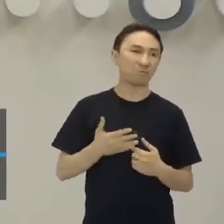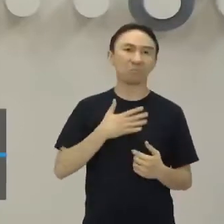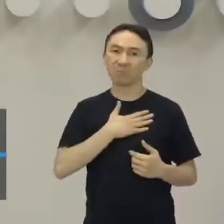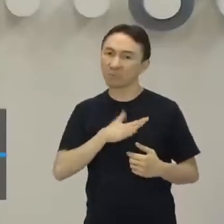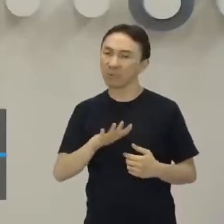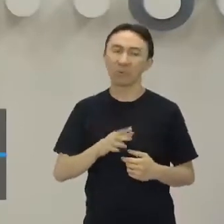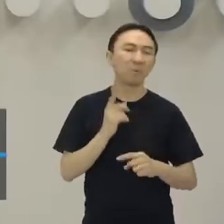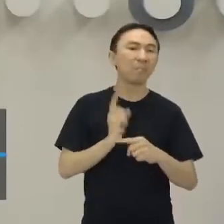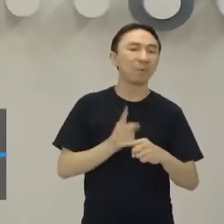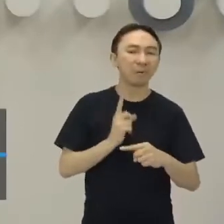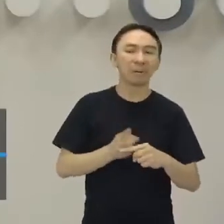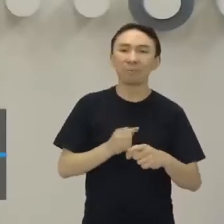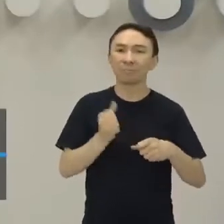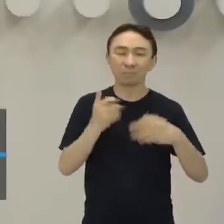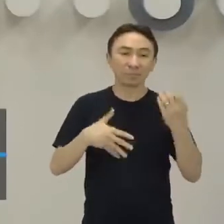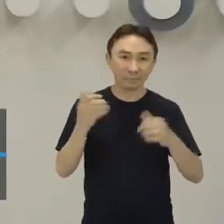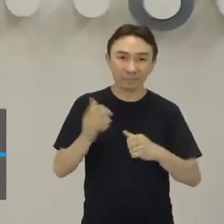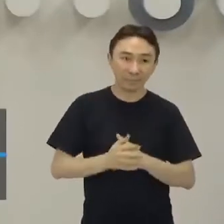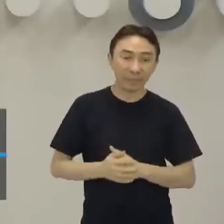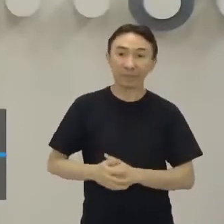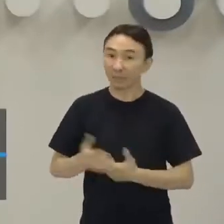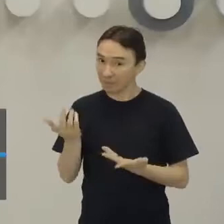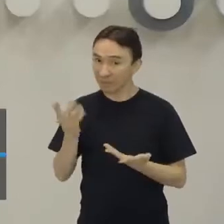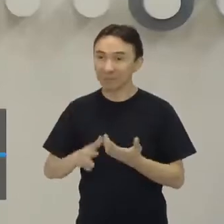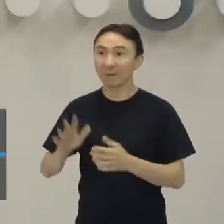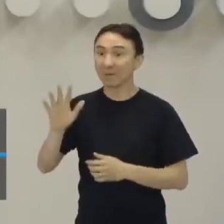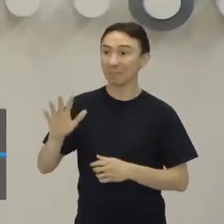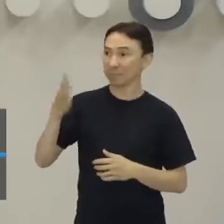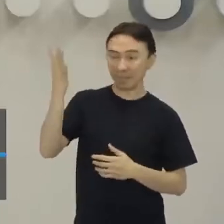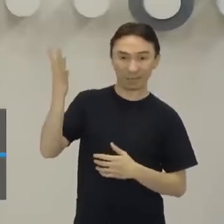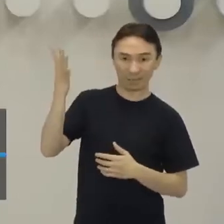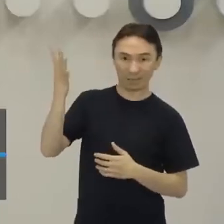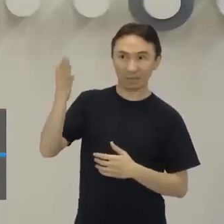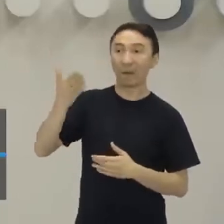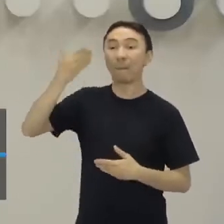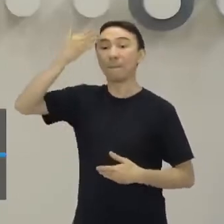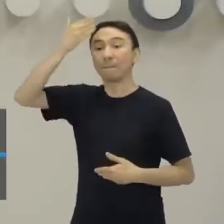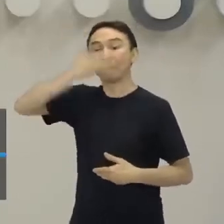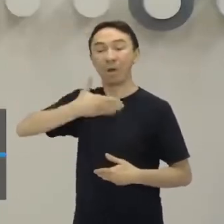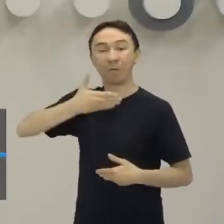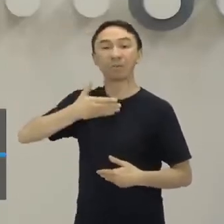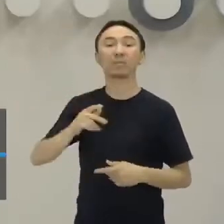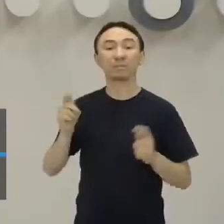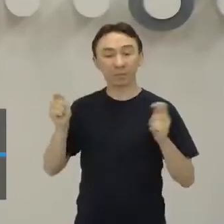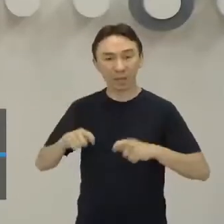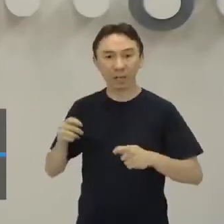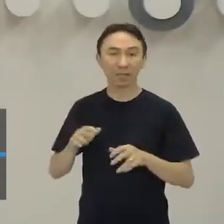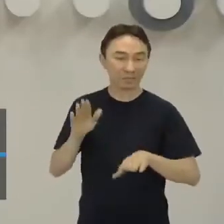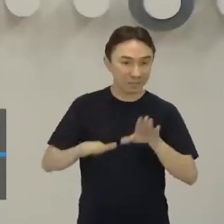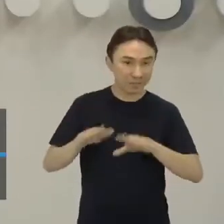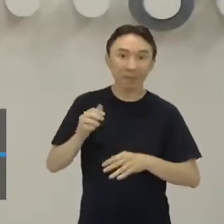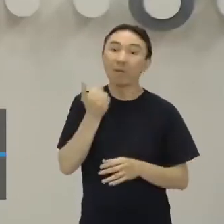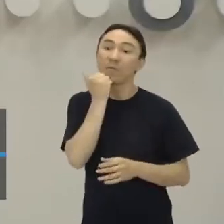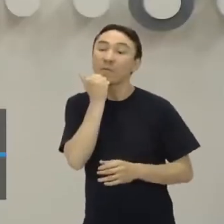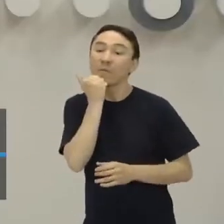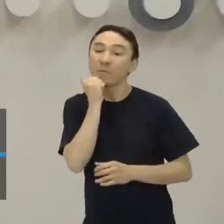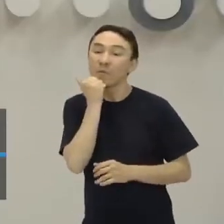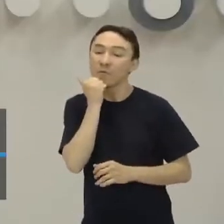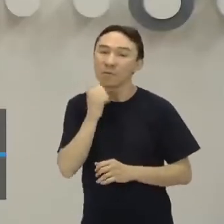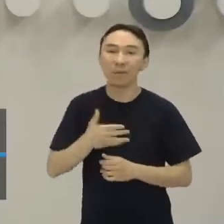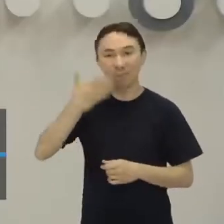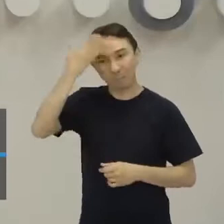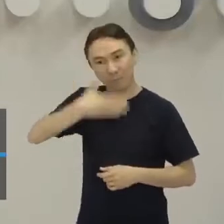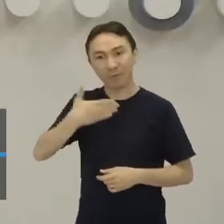algo pontual, que existe, muitas vezes eu posso comprovar, e até depende do assunto cientificamente, no contexto ali. E